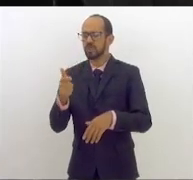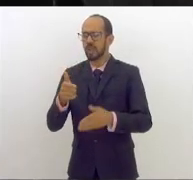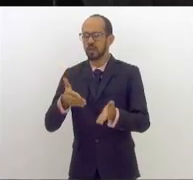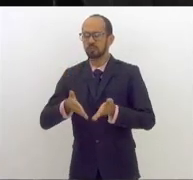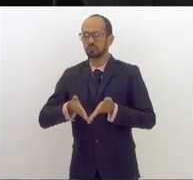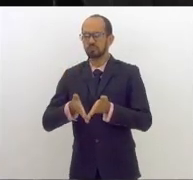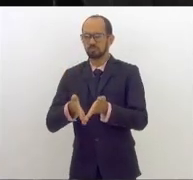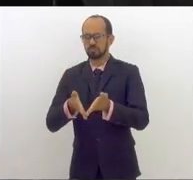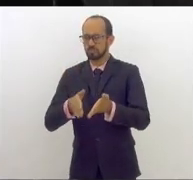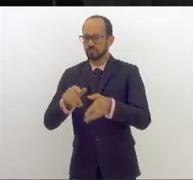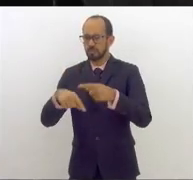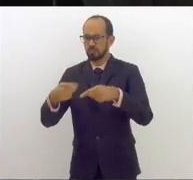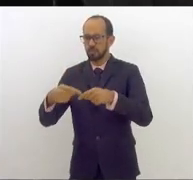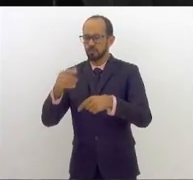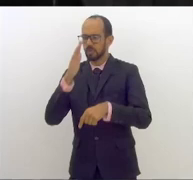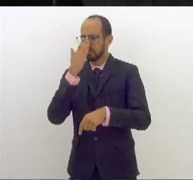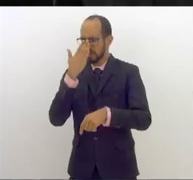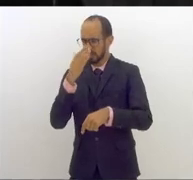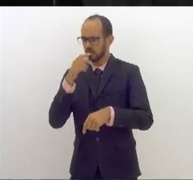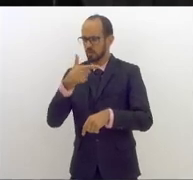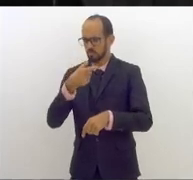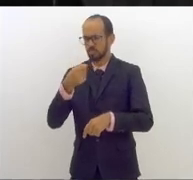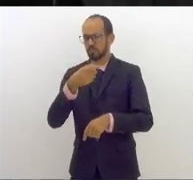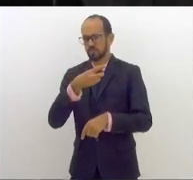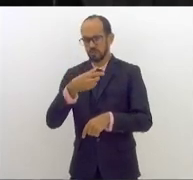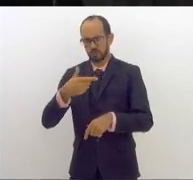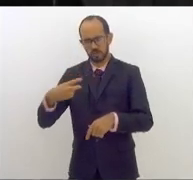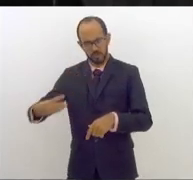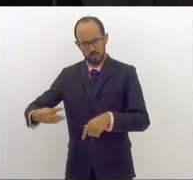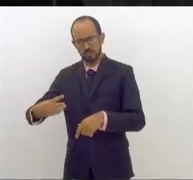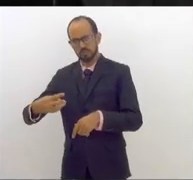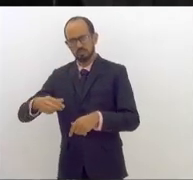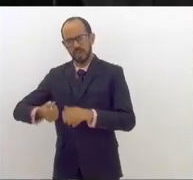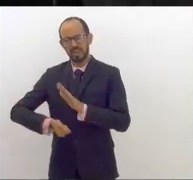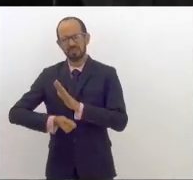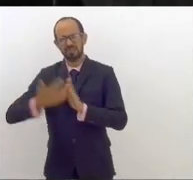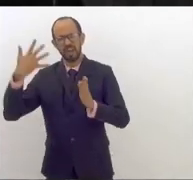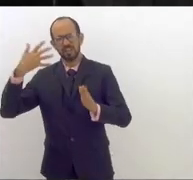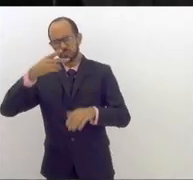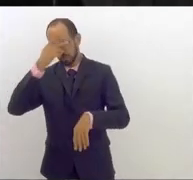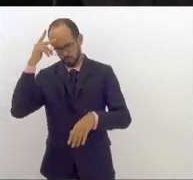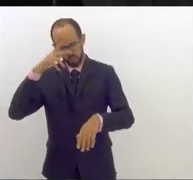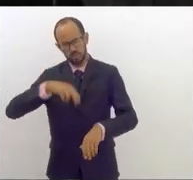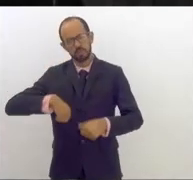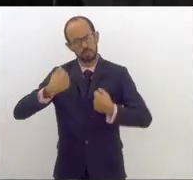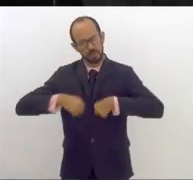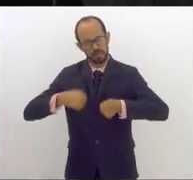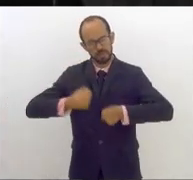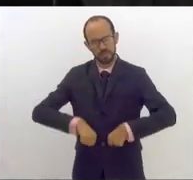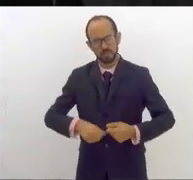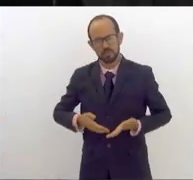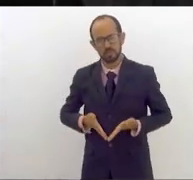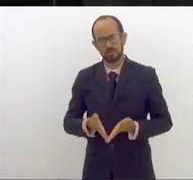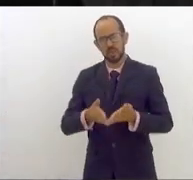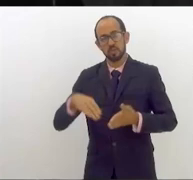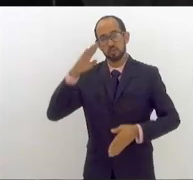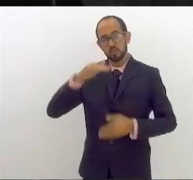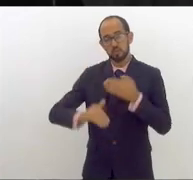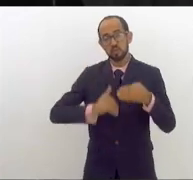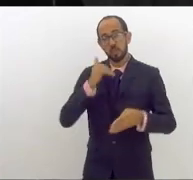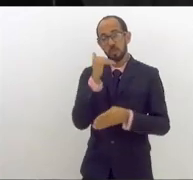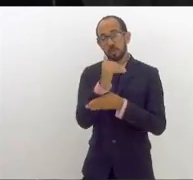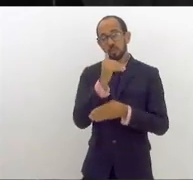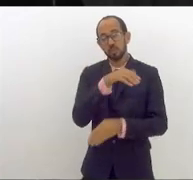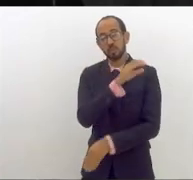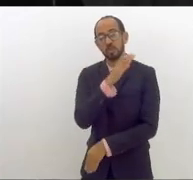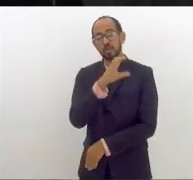fevereiro de 2023 para centena de milhares de pessoas que fazem esse tra diariamente sobretudo no eixo Niterói